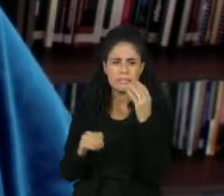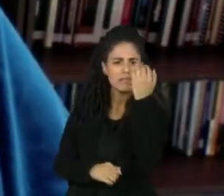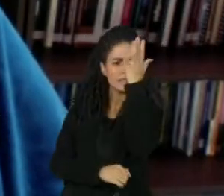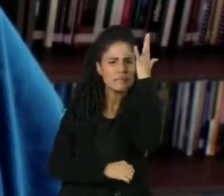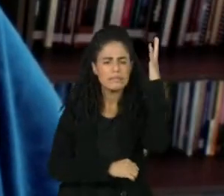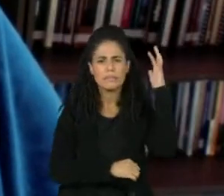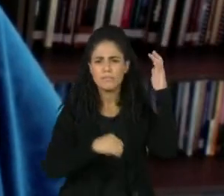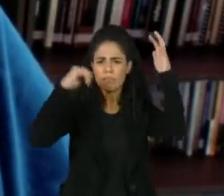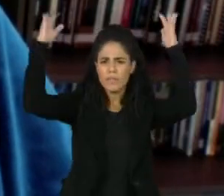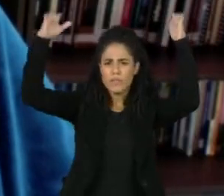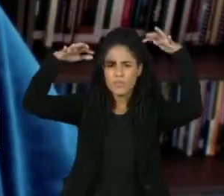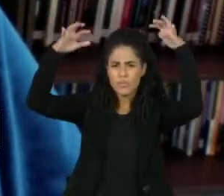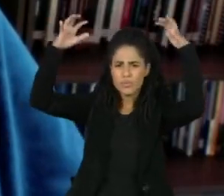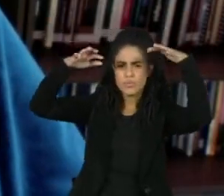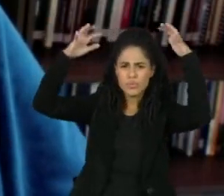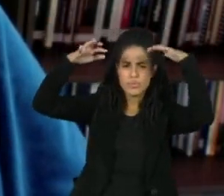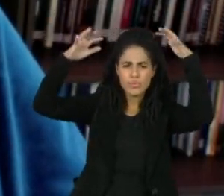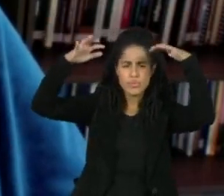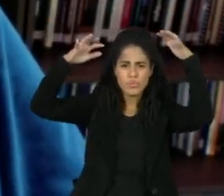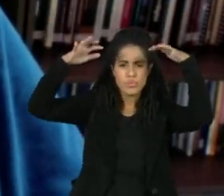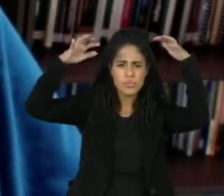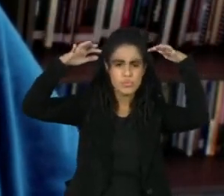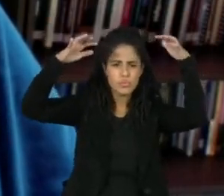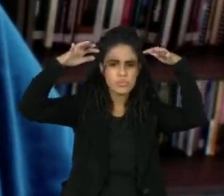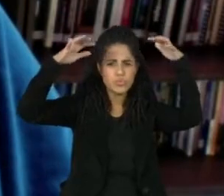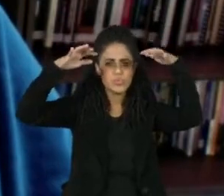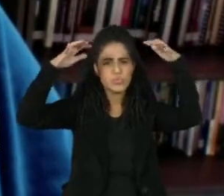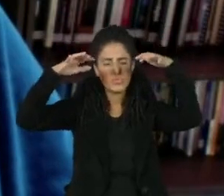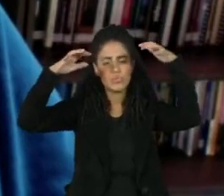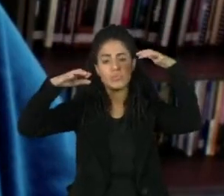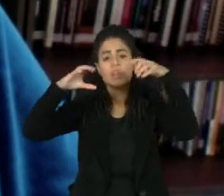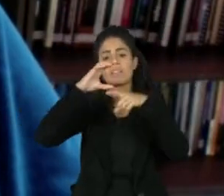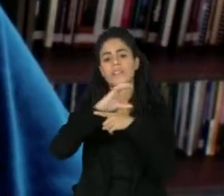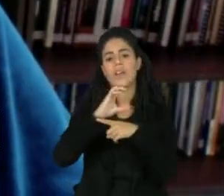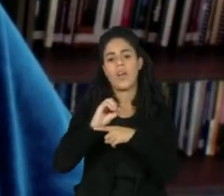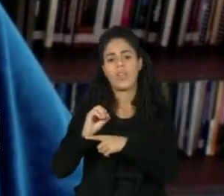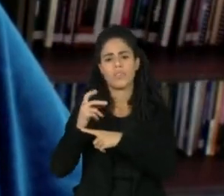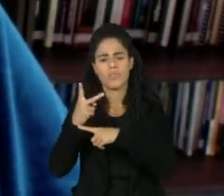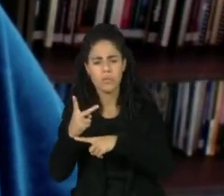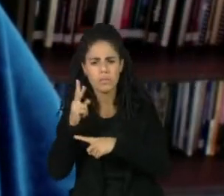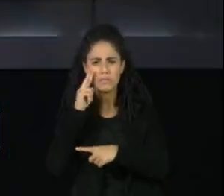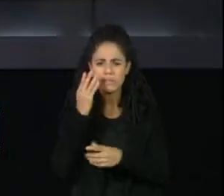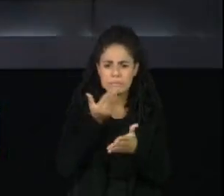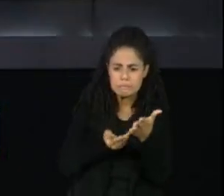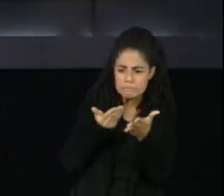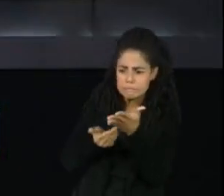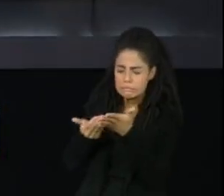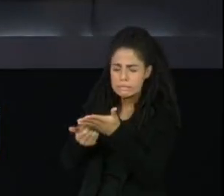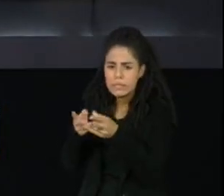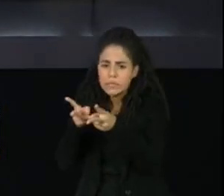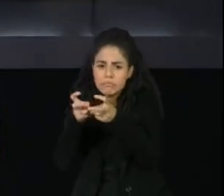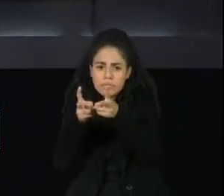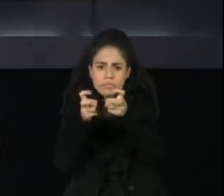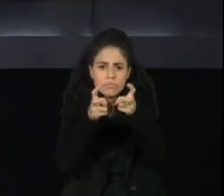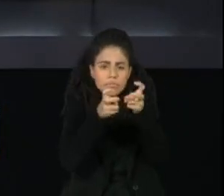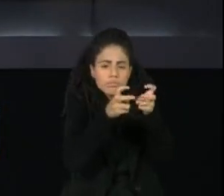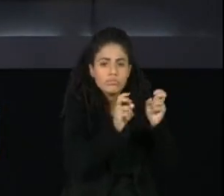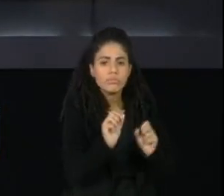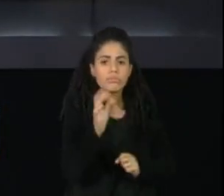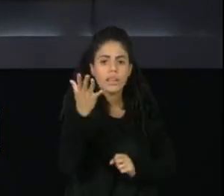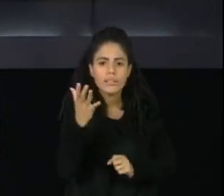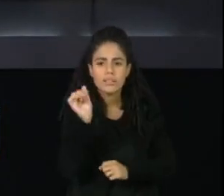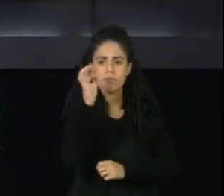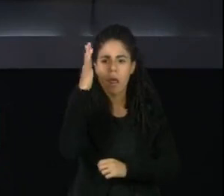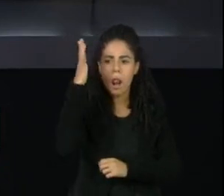estação chuvosa, ela mais perde carbono do que retira da atmosfera, vira uma fonte de carbono. Isso se deve a um grande aumento